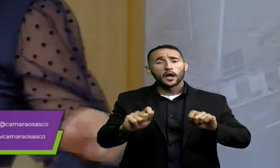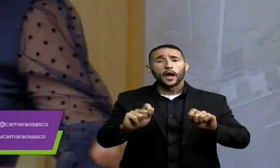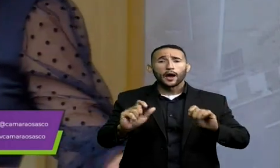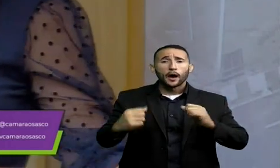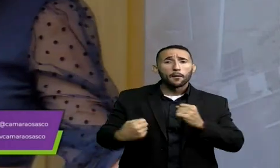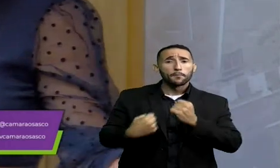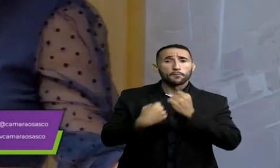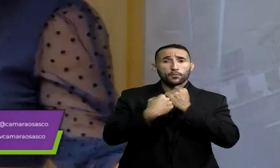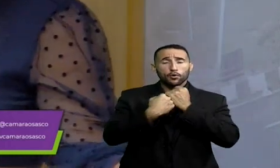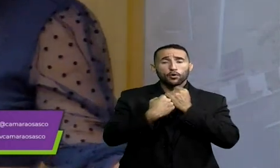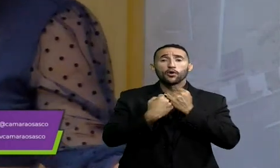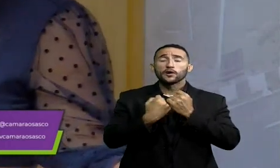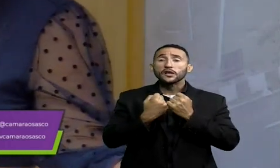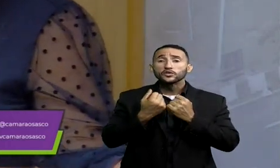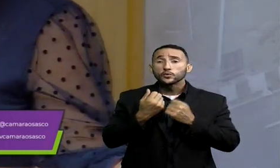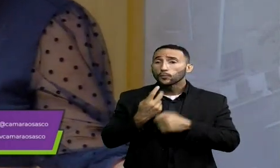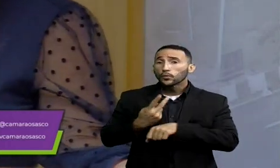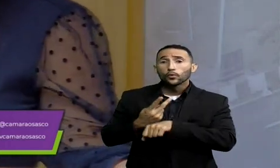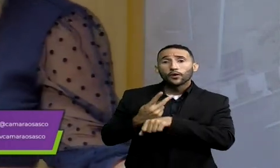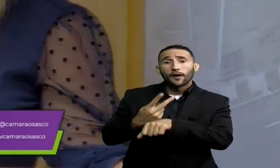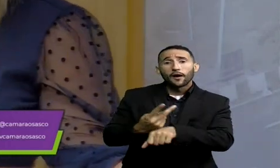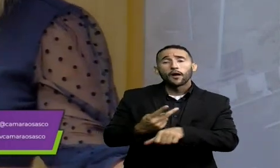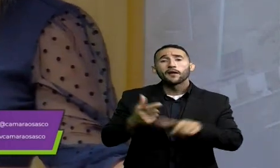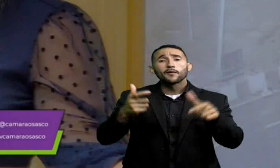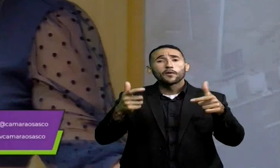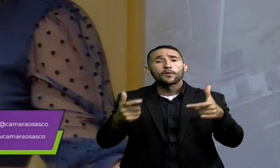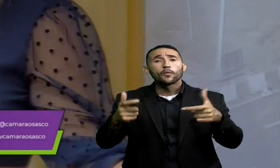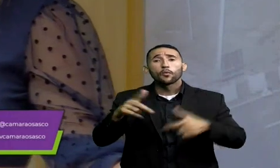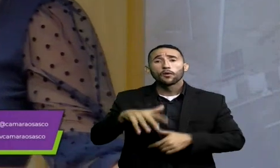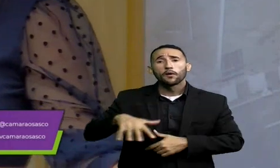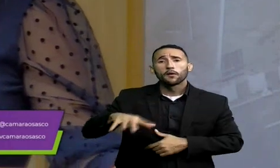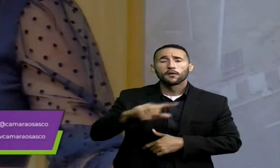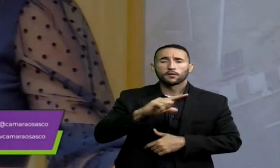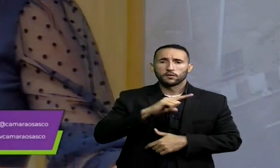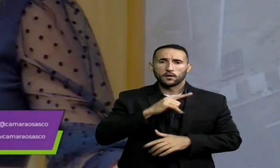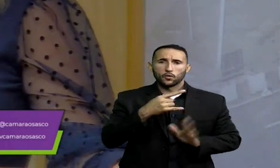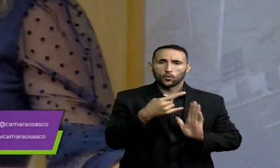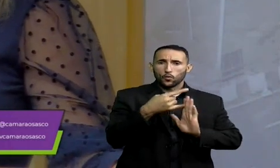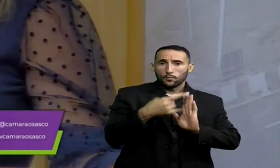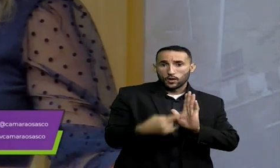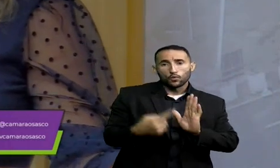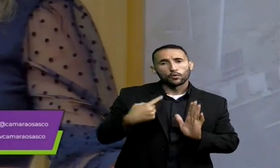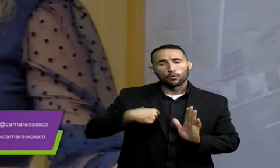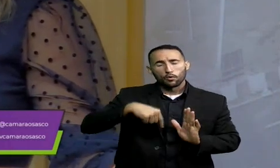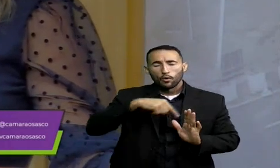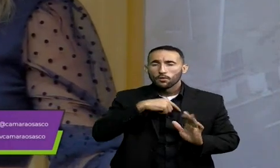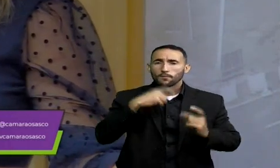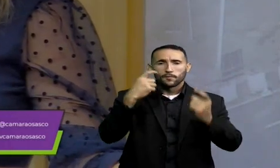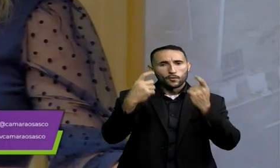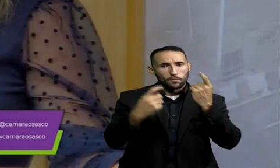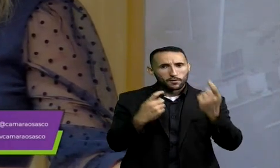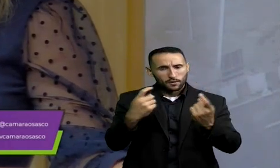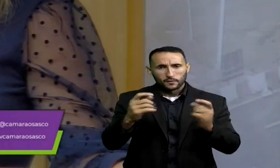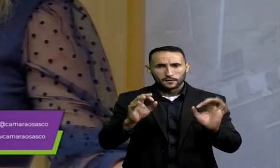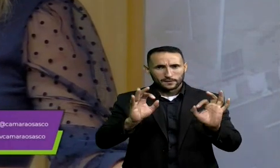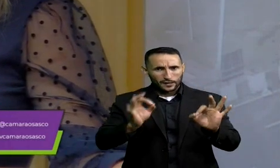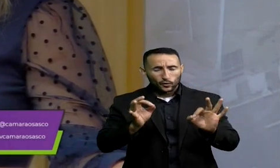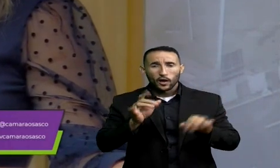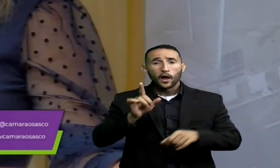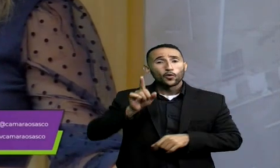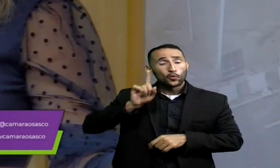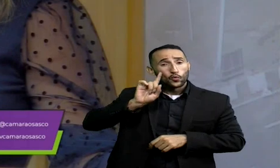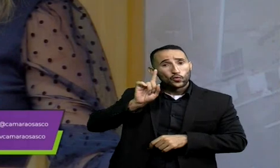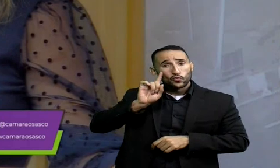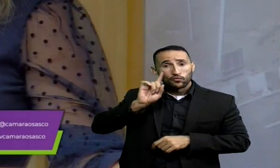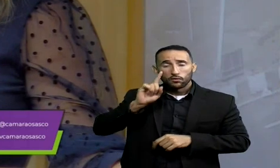seja legalizado né Tenha documento Porque também tem toda essa preocupação né então é uma luta constante